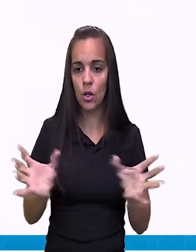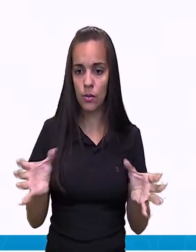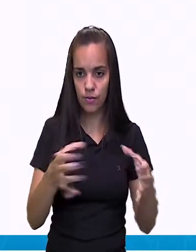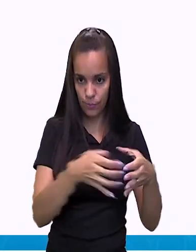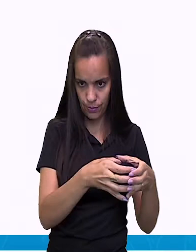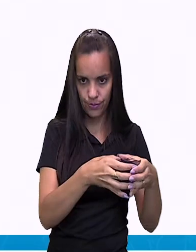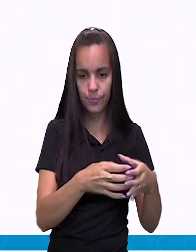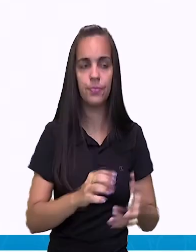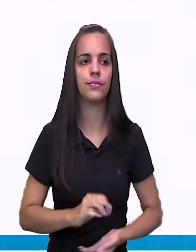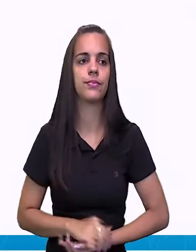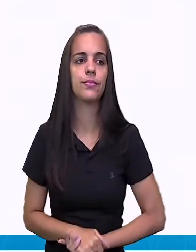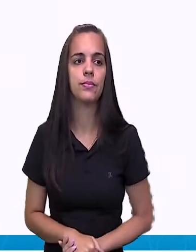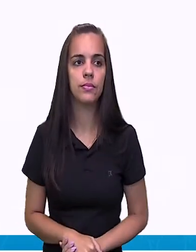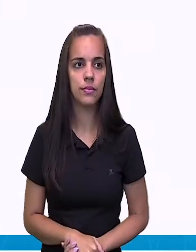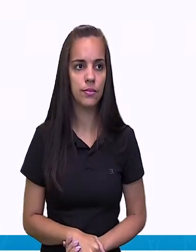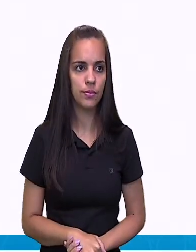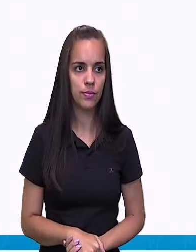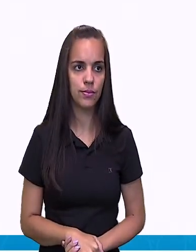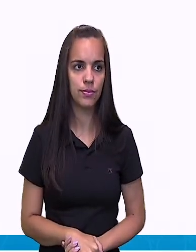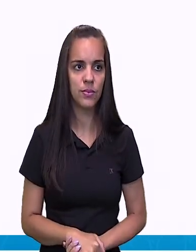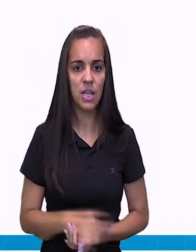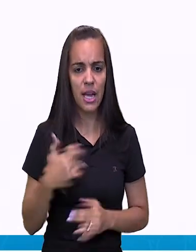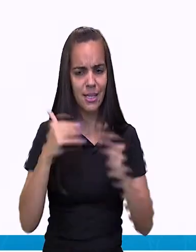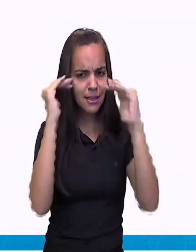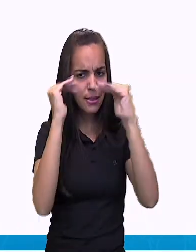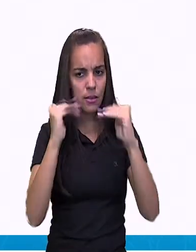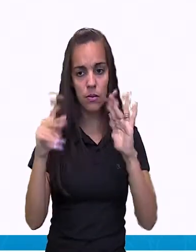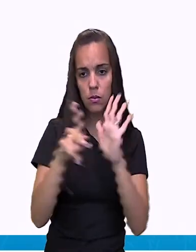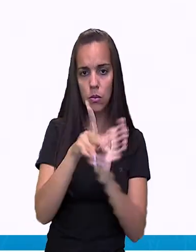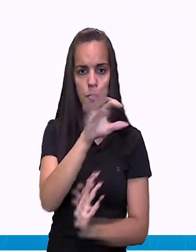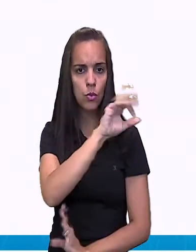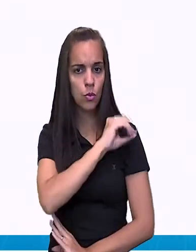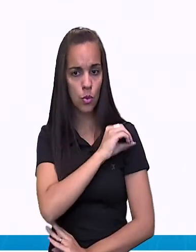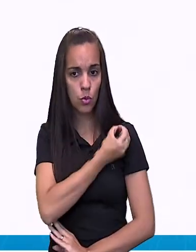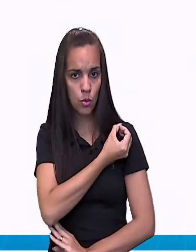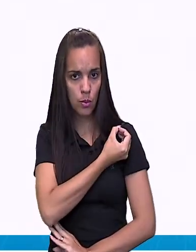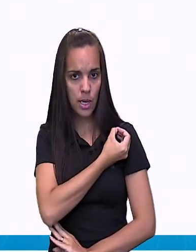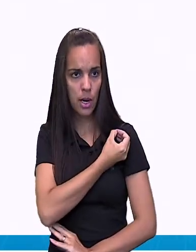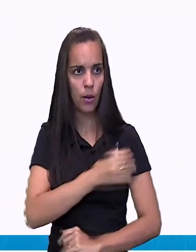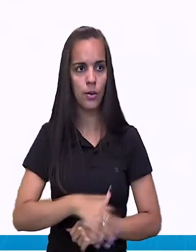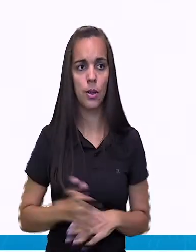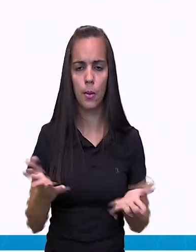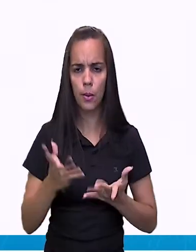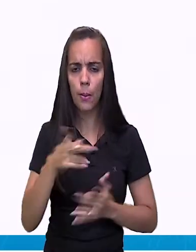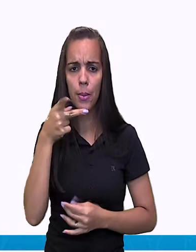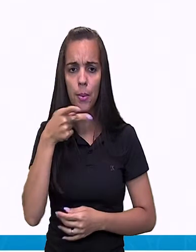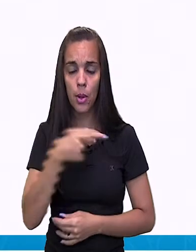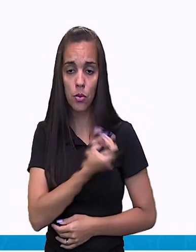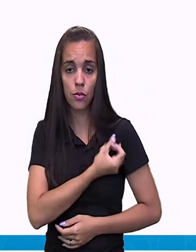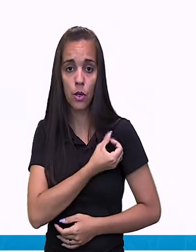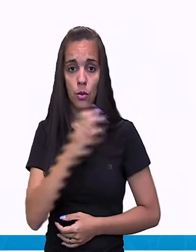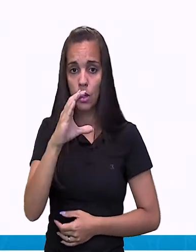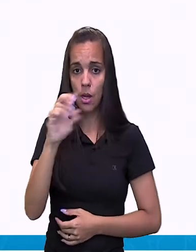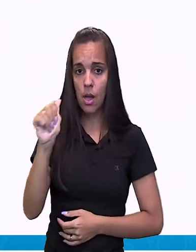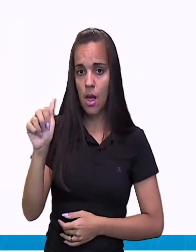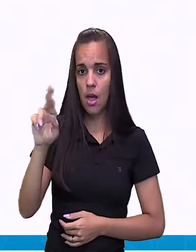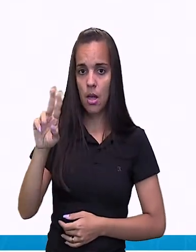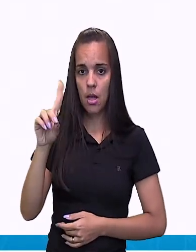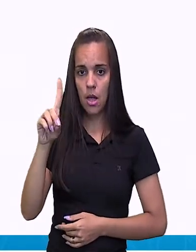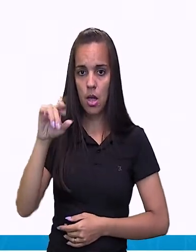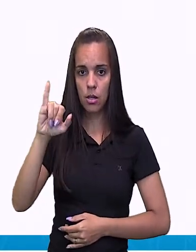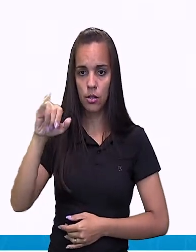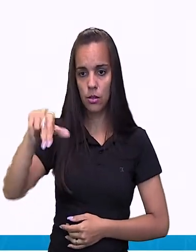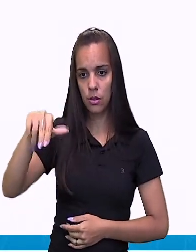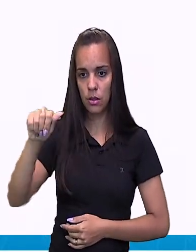e coletivo. Essa é a classificação. E para iniciar, falaremos sobre os cardinais.